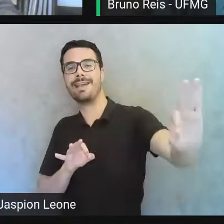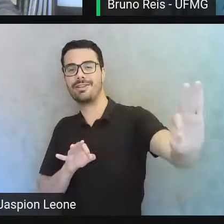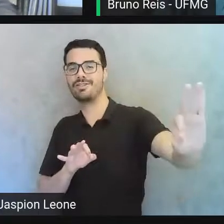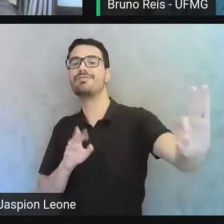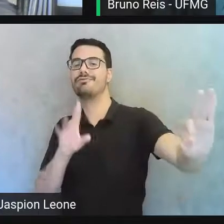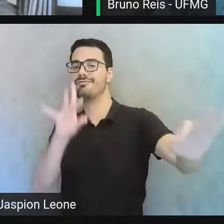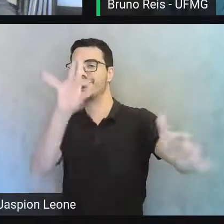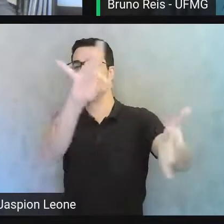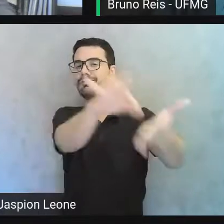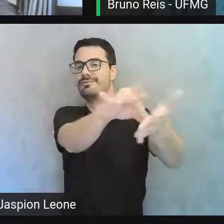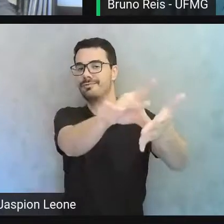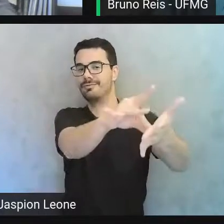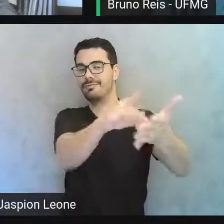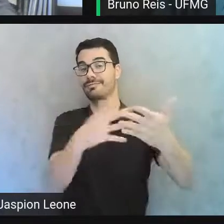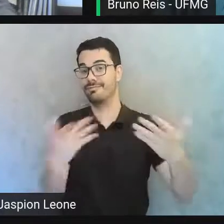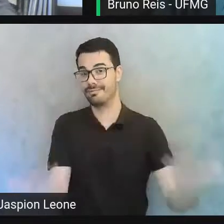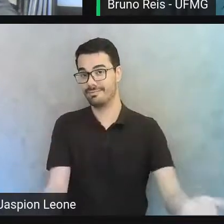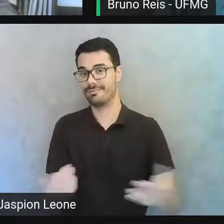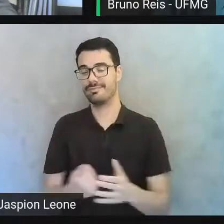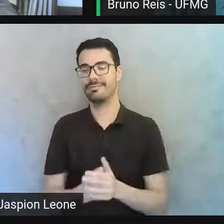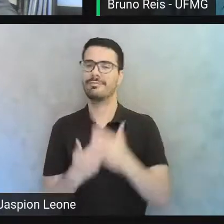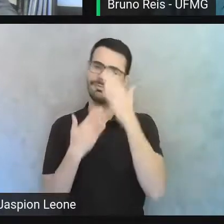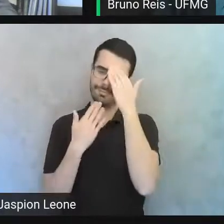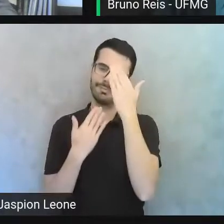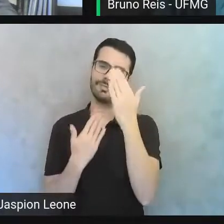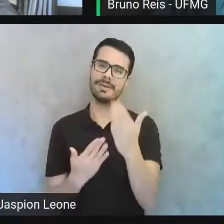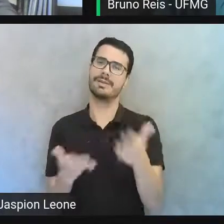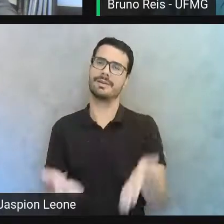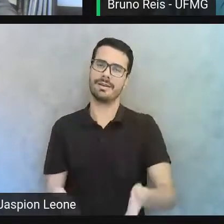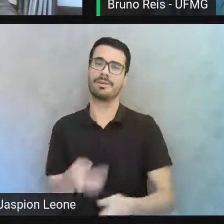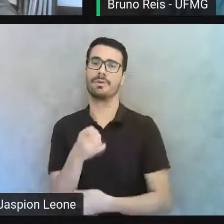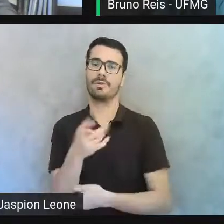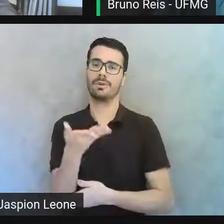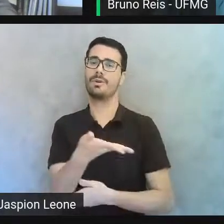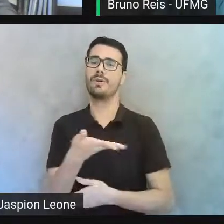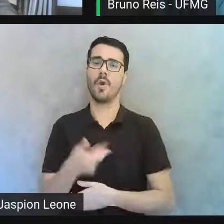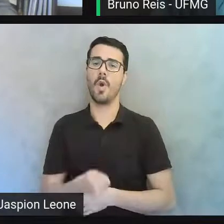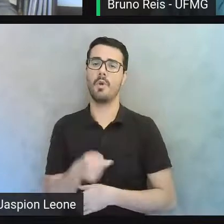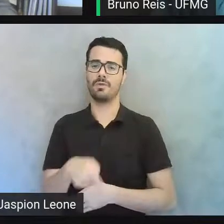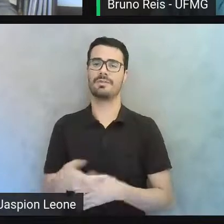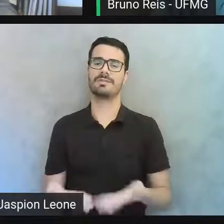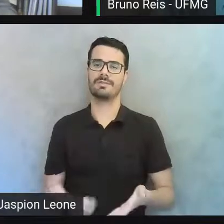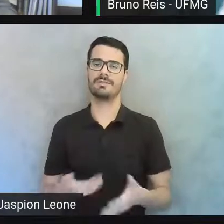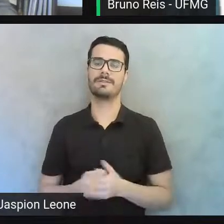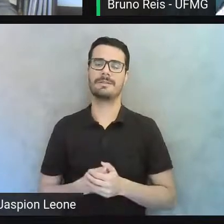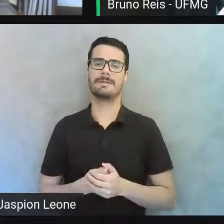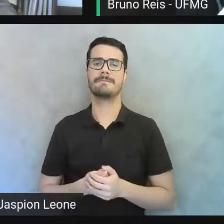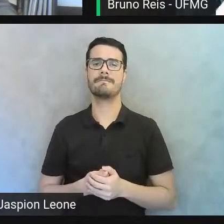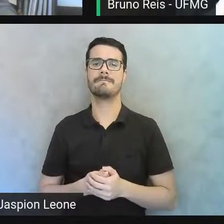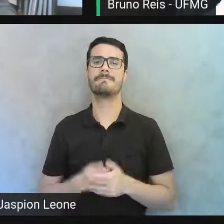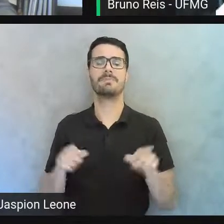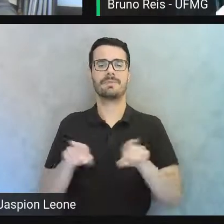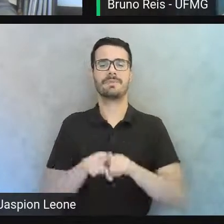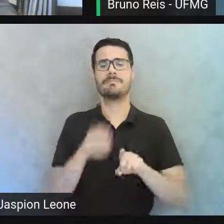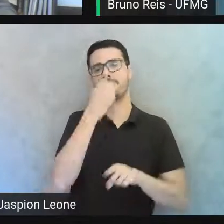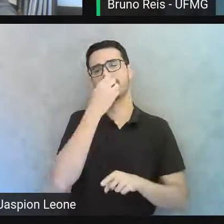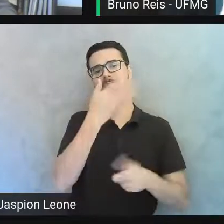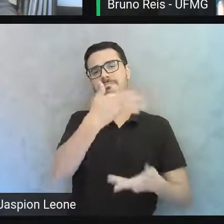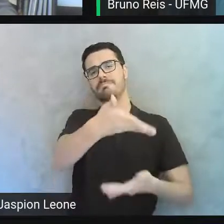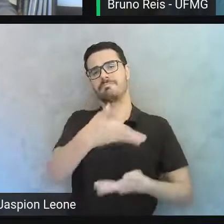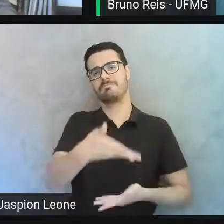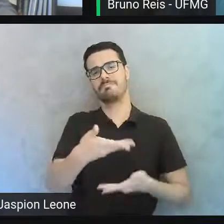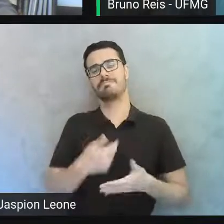passa. Então, agradeço muito pela ocasião de estar com vocês mais esta vez, pela generosidade do convite.